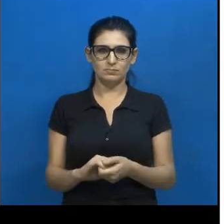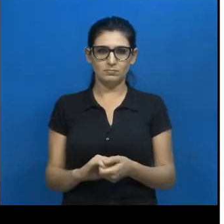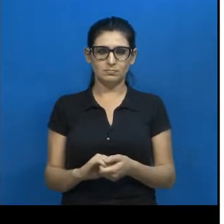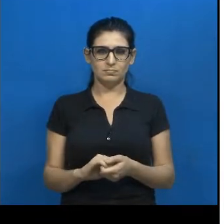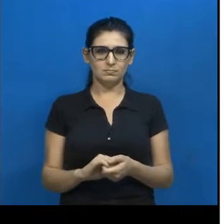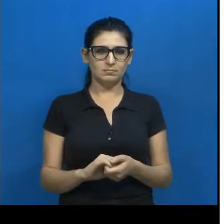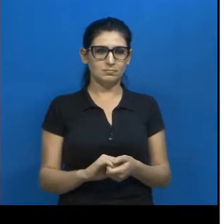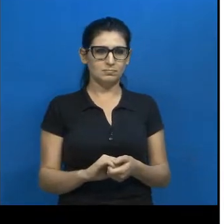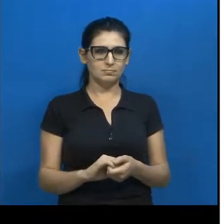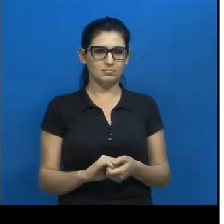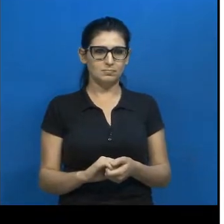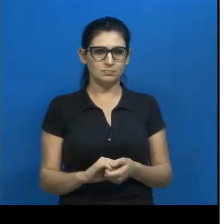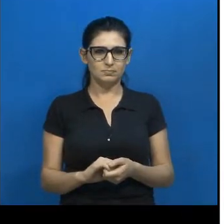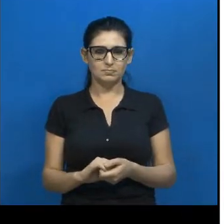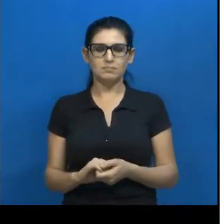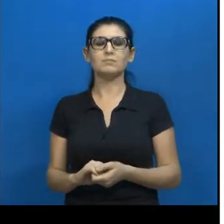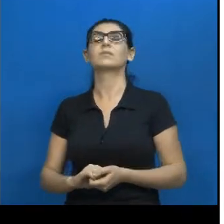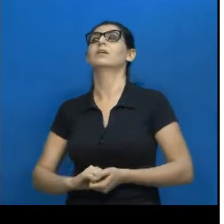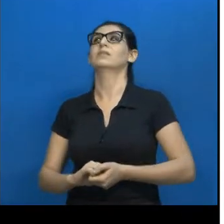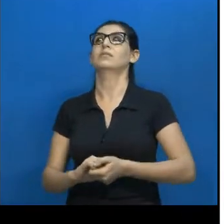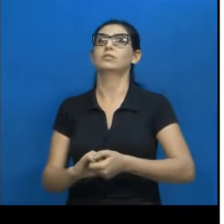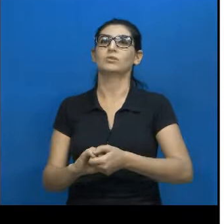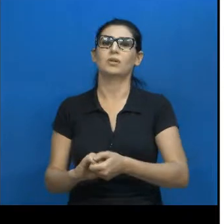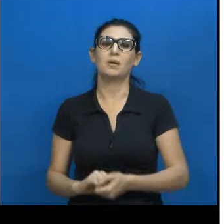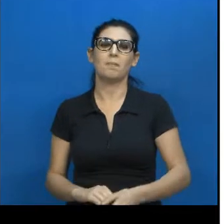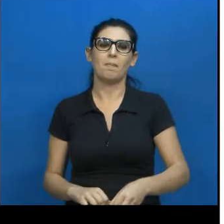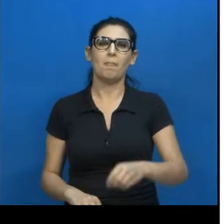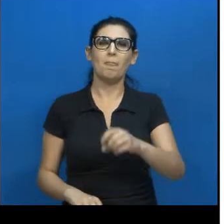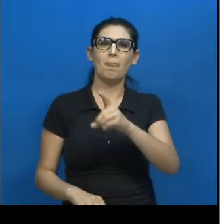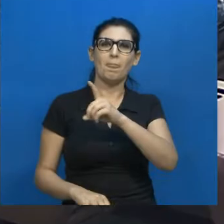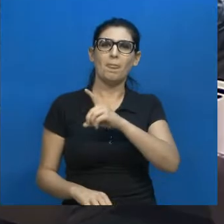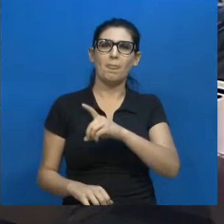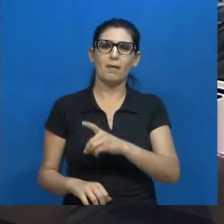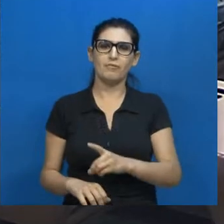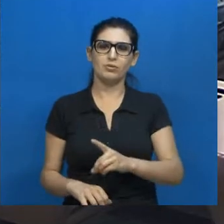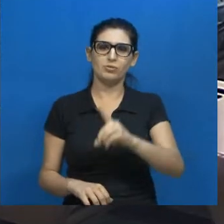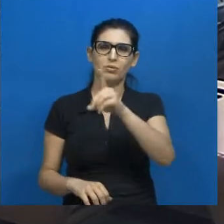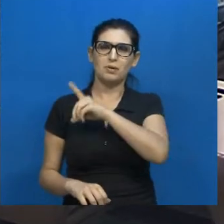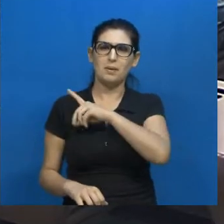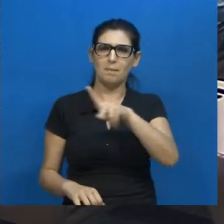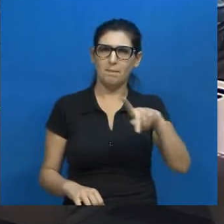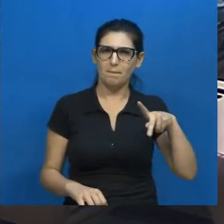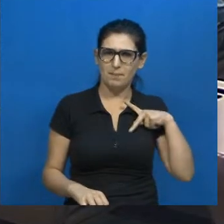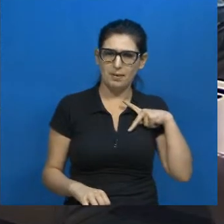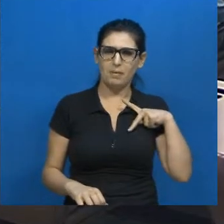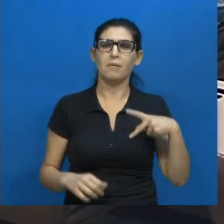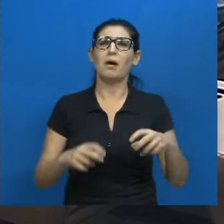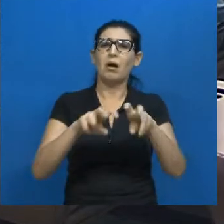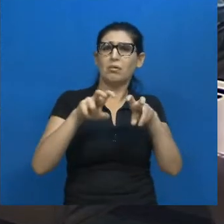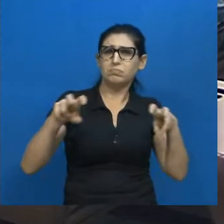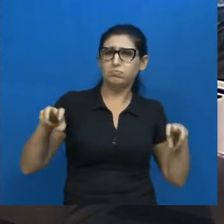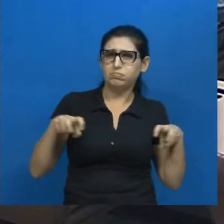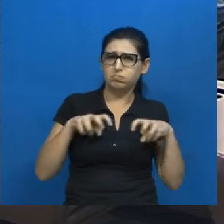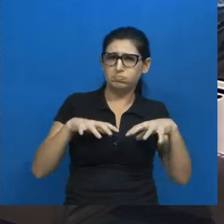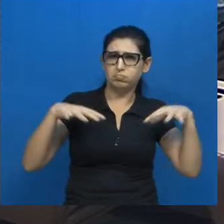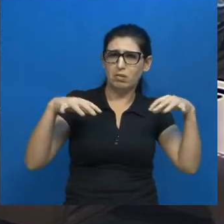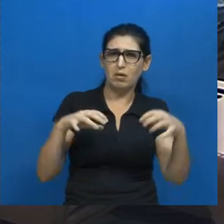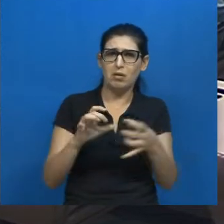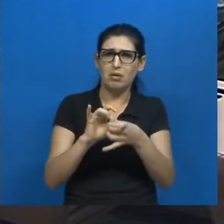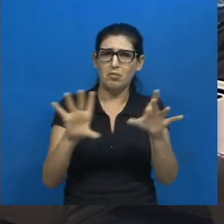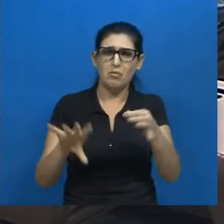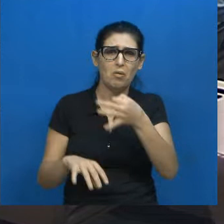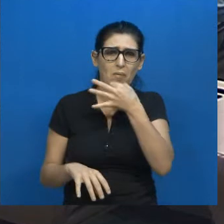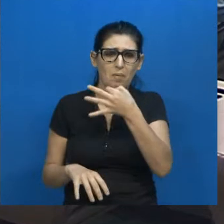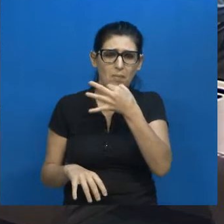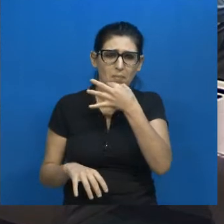inclusive com parecer da Defensoria Pública, que entende que essa audiência pública ela está